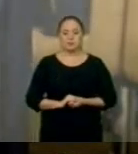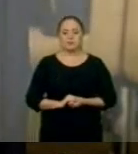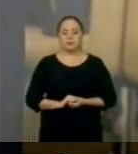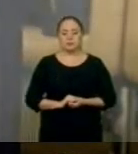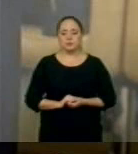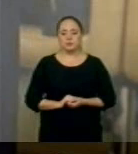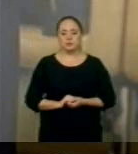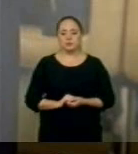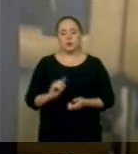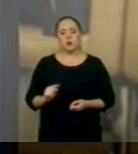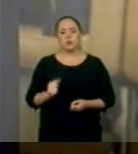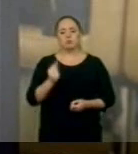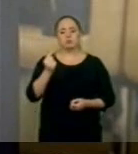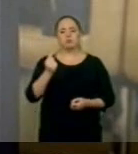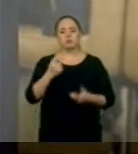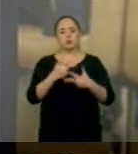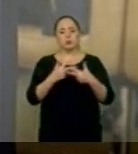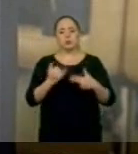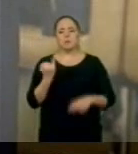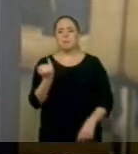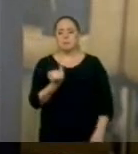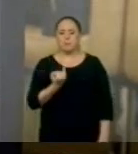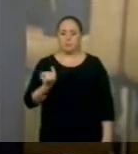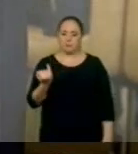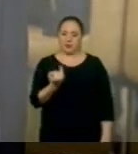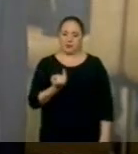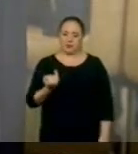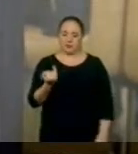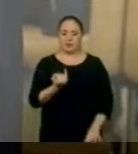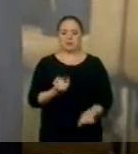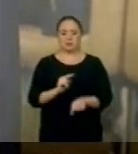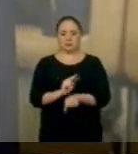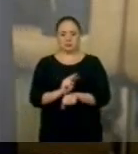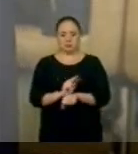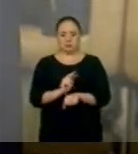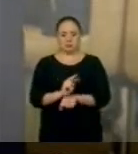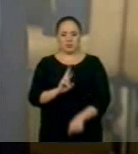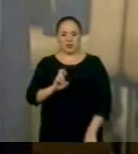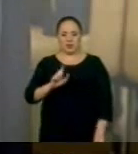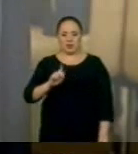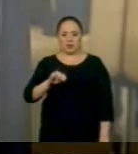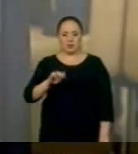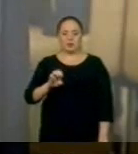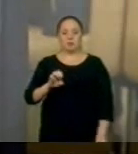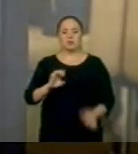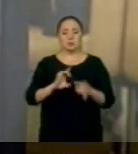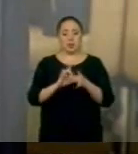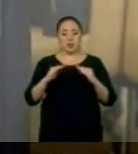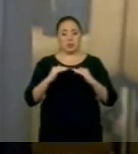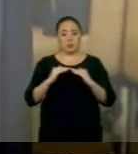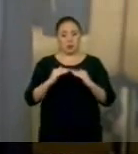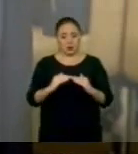um dos grandes pilares da preservação do regime democrático